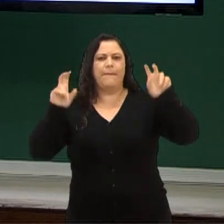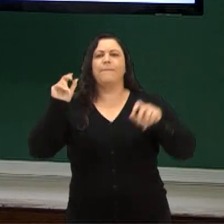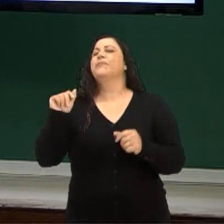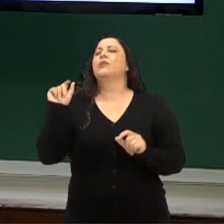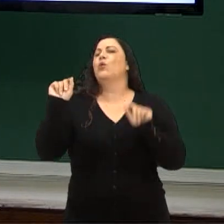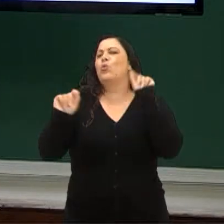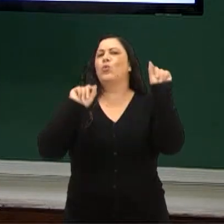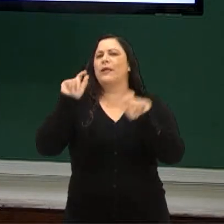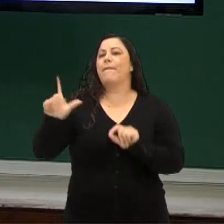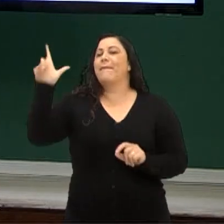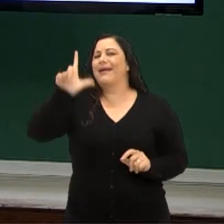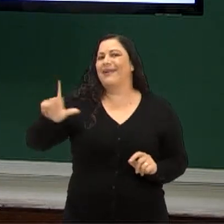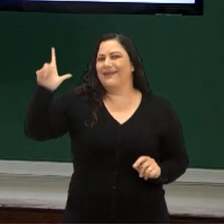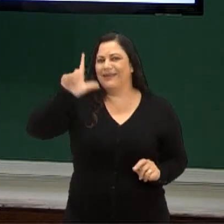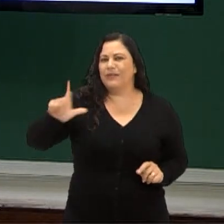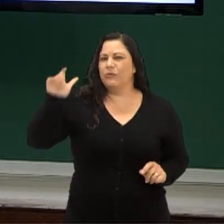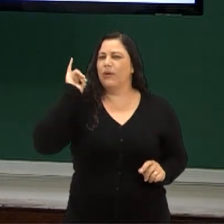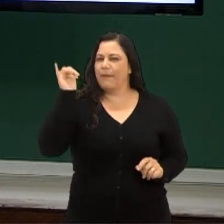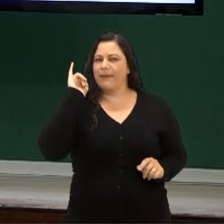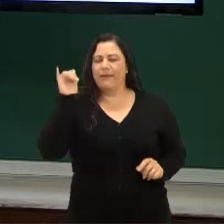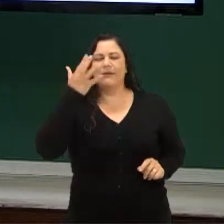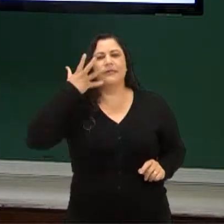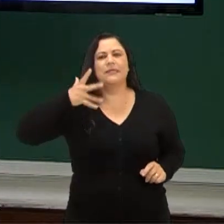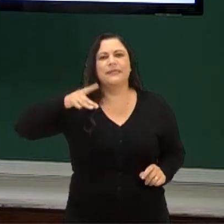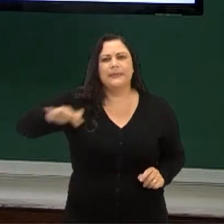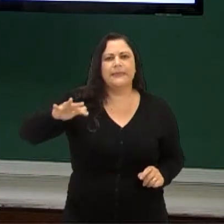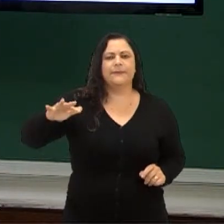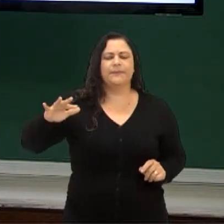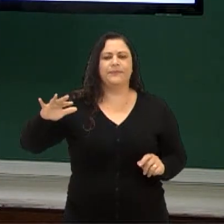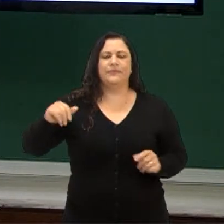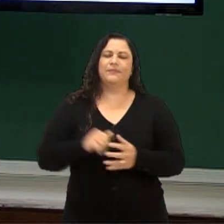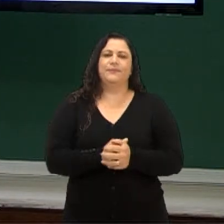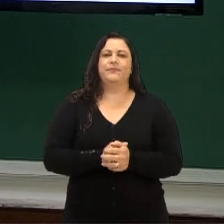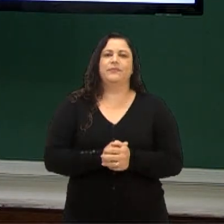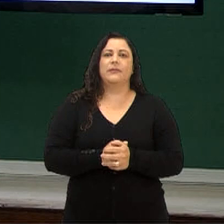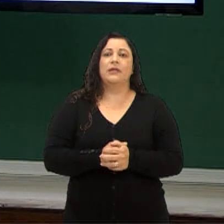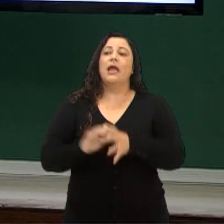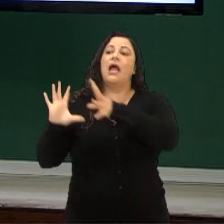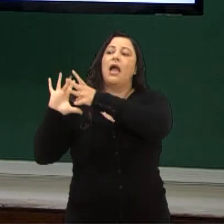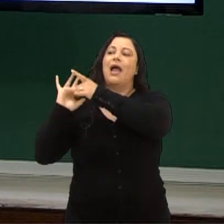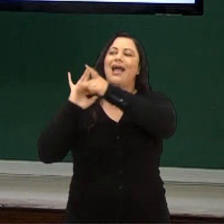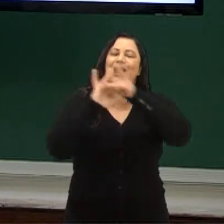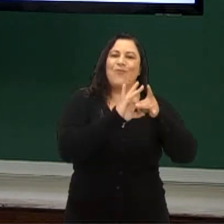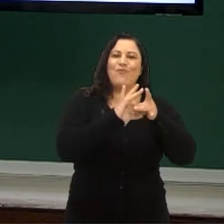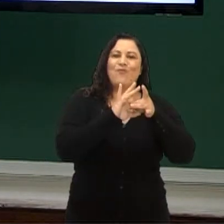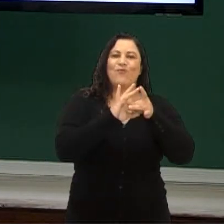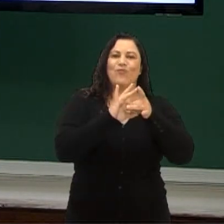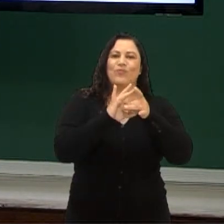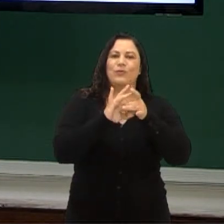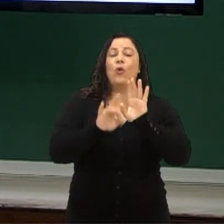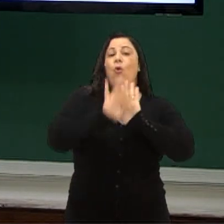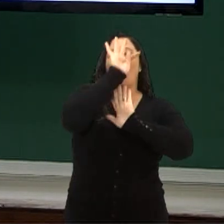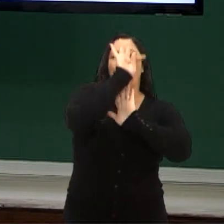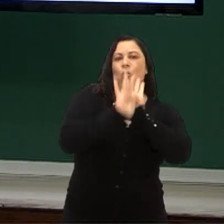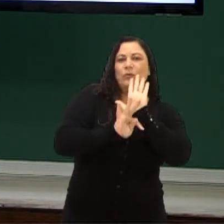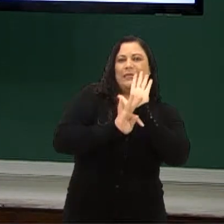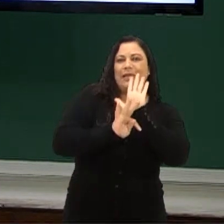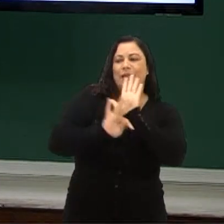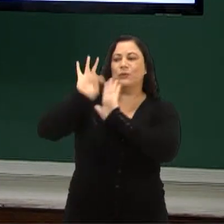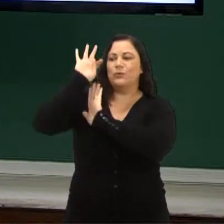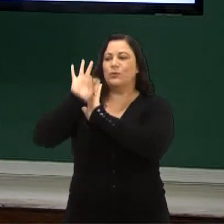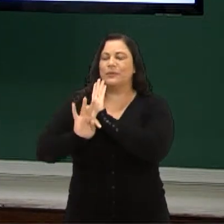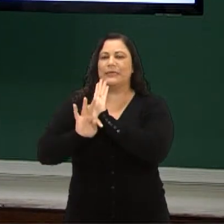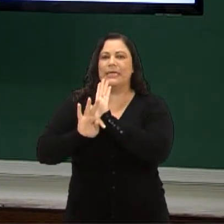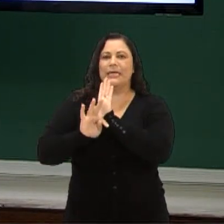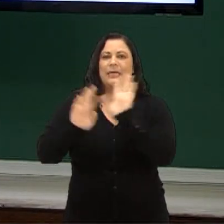chamamos isso de intertextualidade, meus amigos. Intertextualidade é um texto conversando com o outro. Isso daí nos